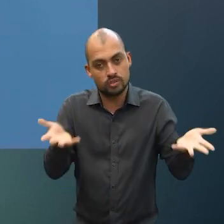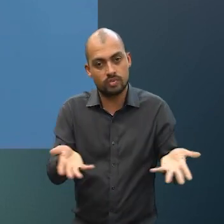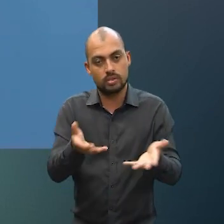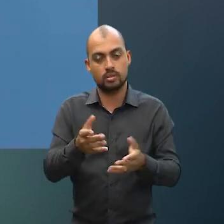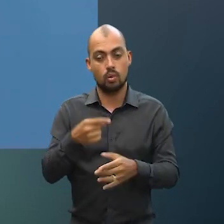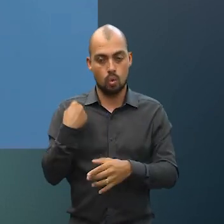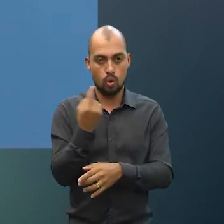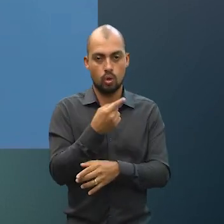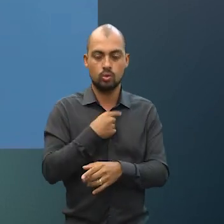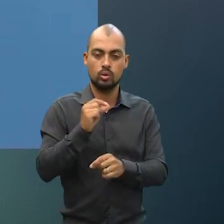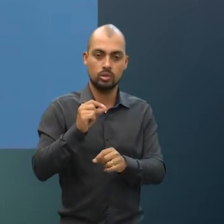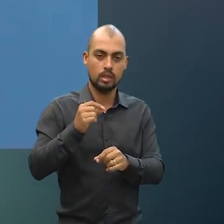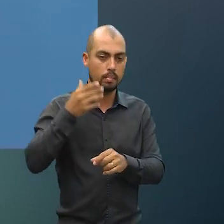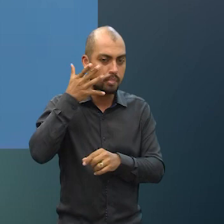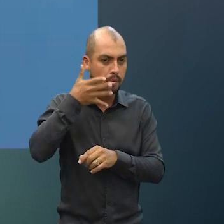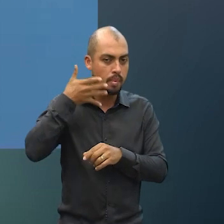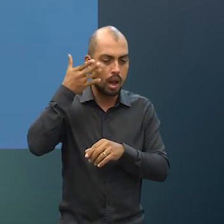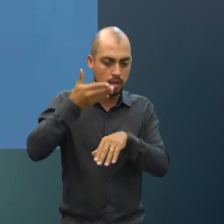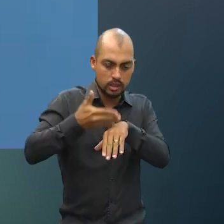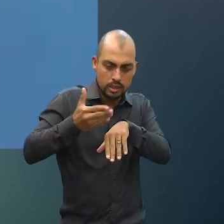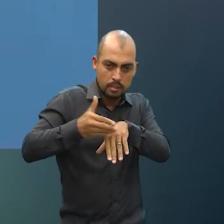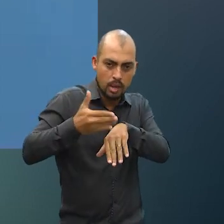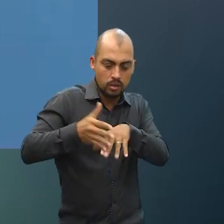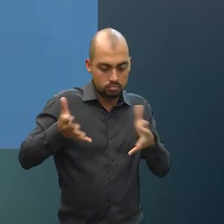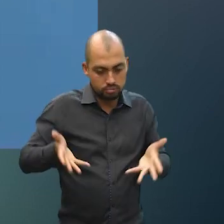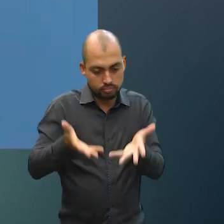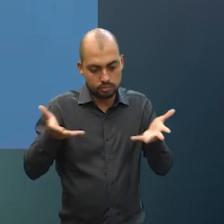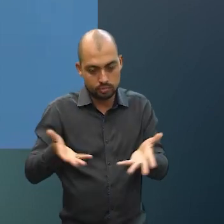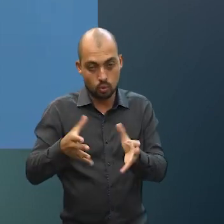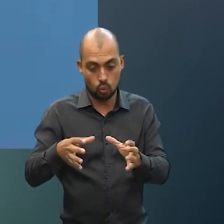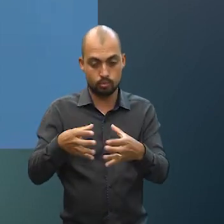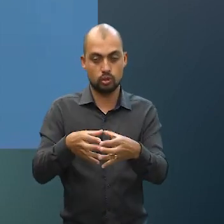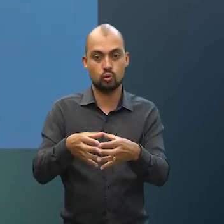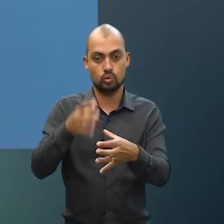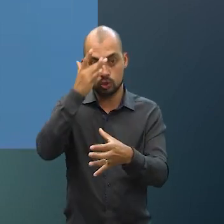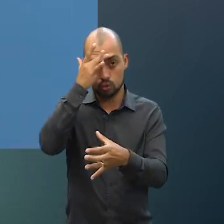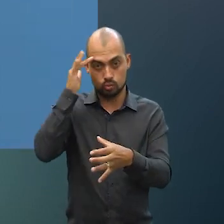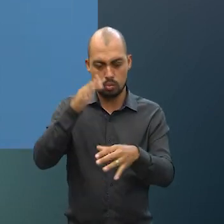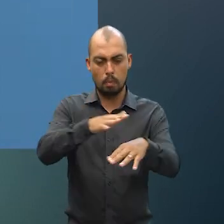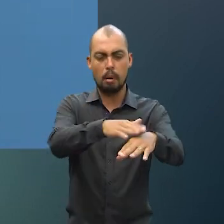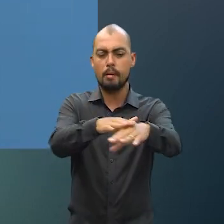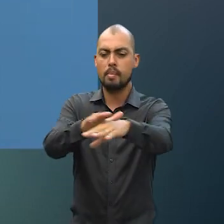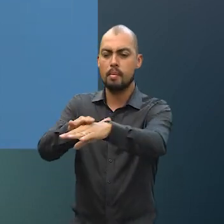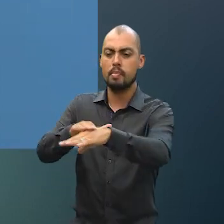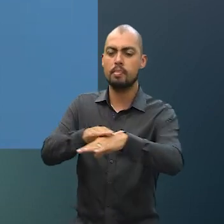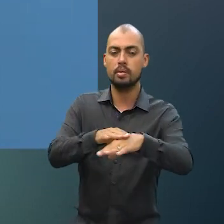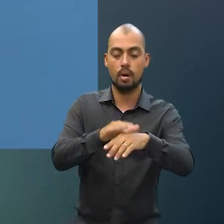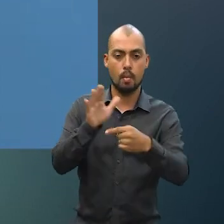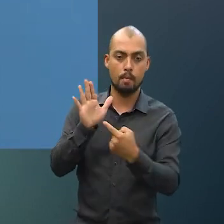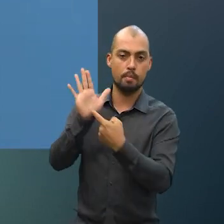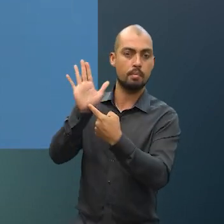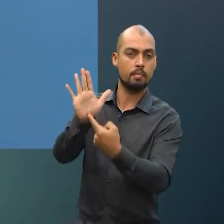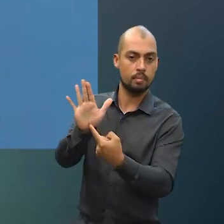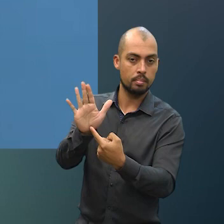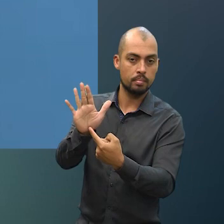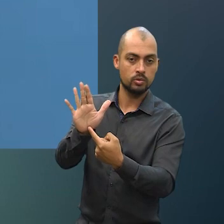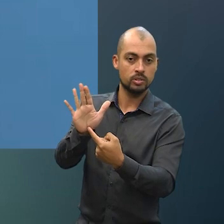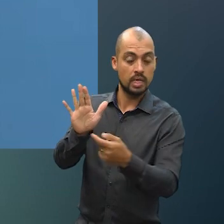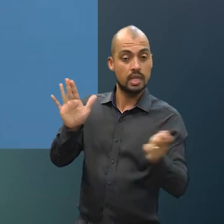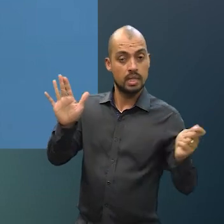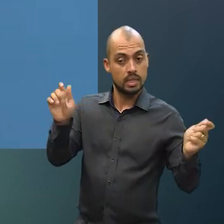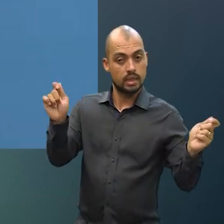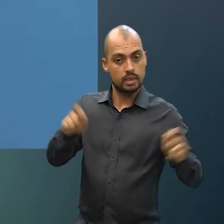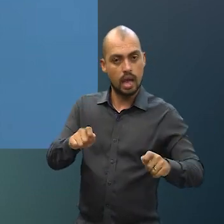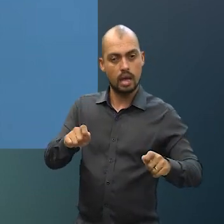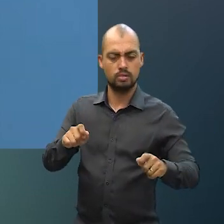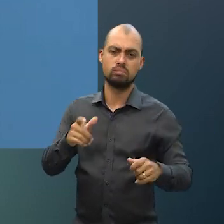fizemos um treinamento motivacional com toda a equipe, para mostrar para a equipe que realmente existiam